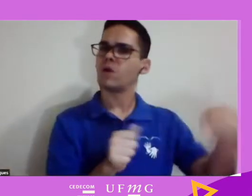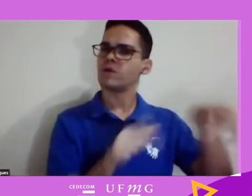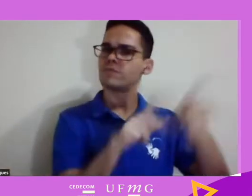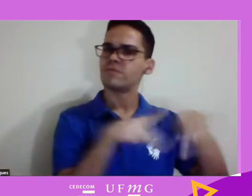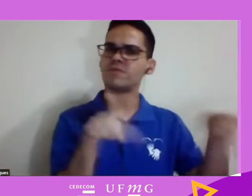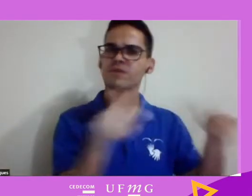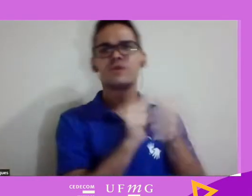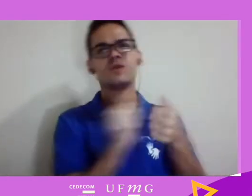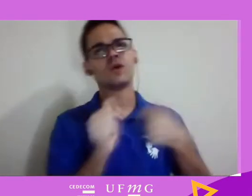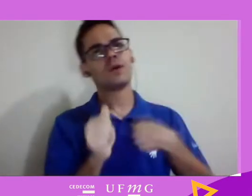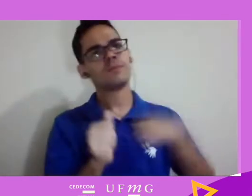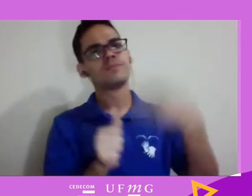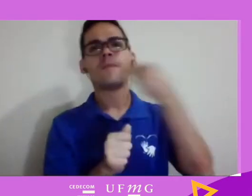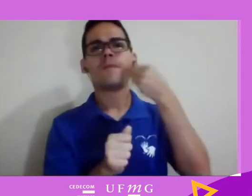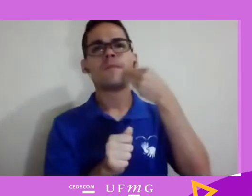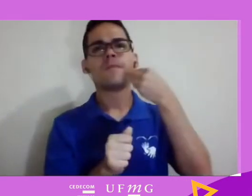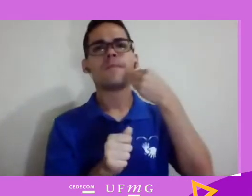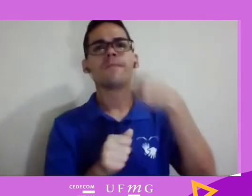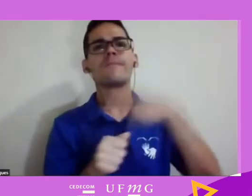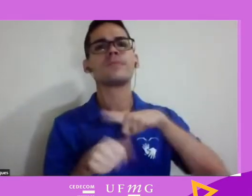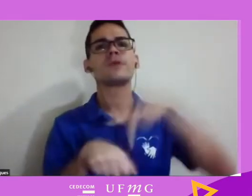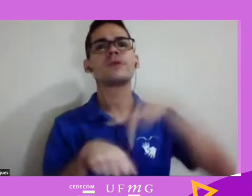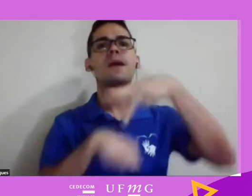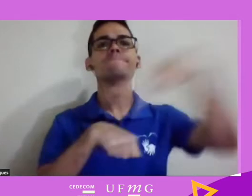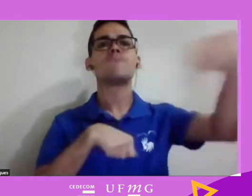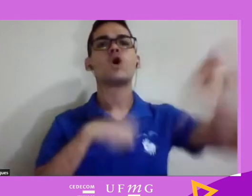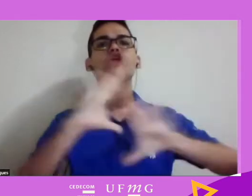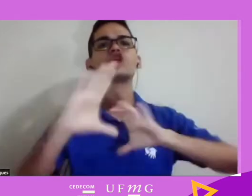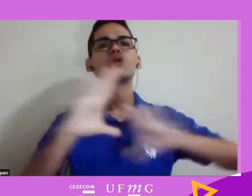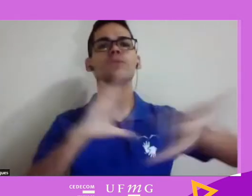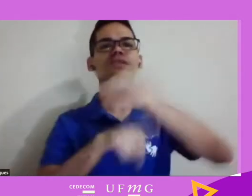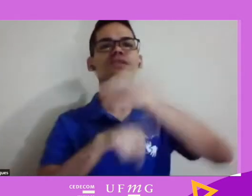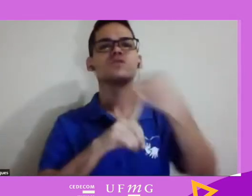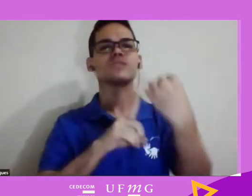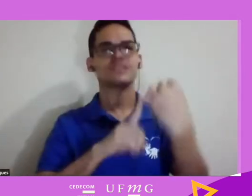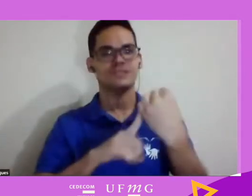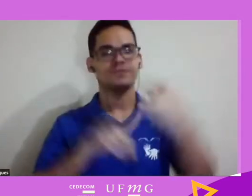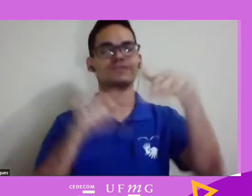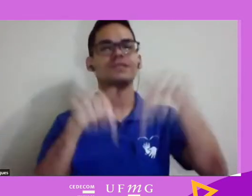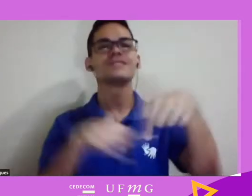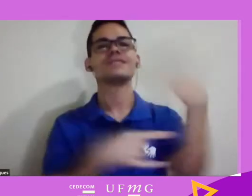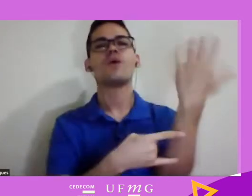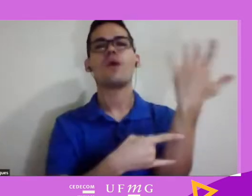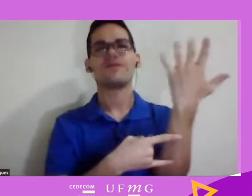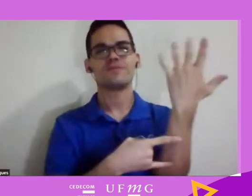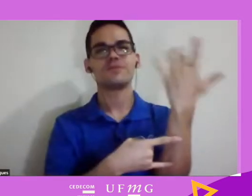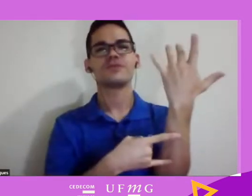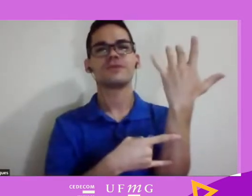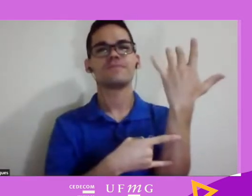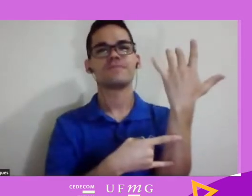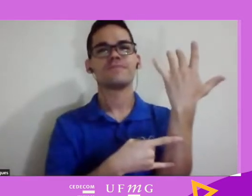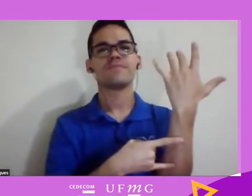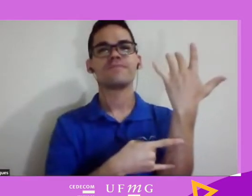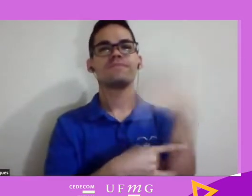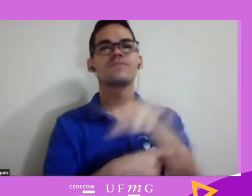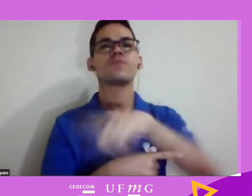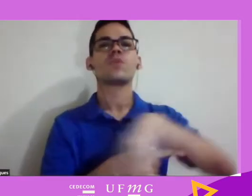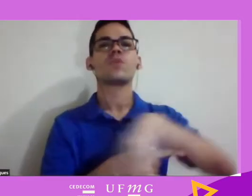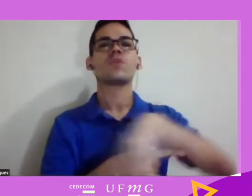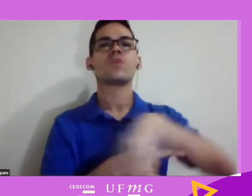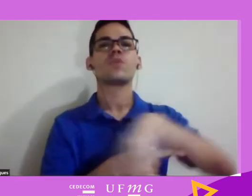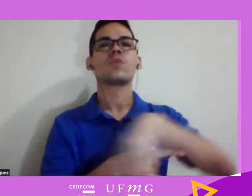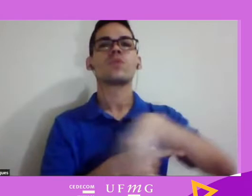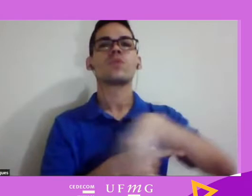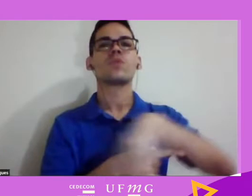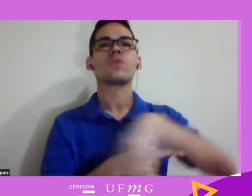de pós-graduação em comunicação social da UFMG, que nós chamamos de ativismos, no plural, porque a gente